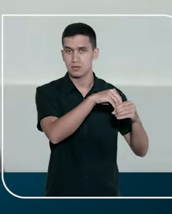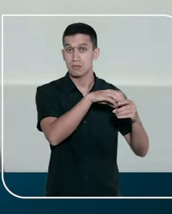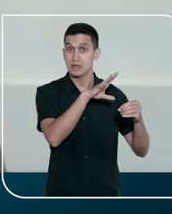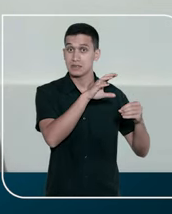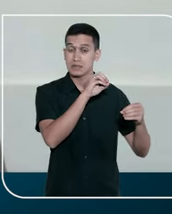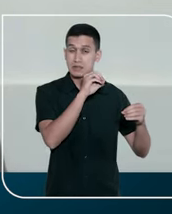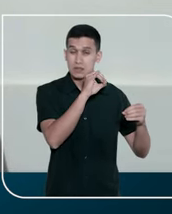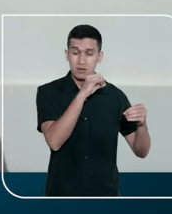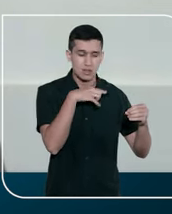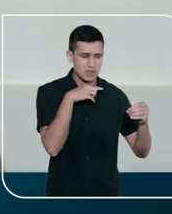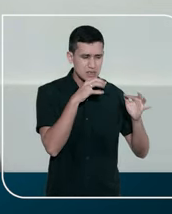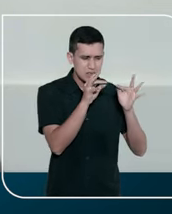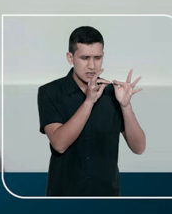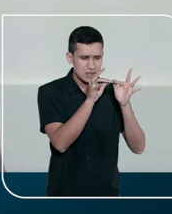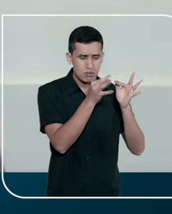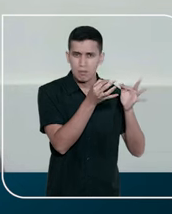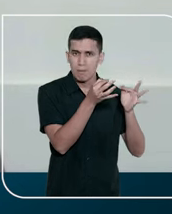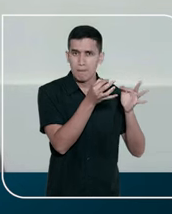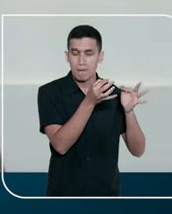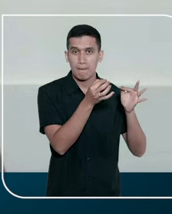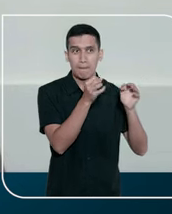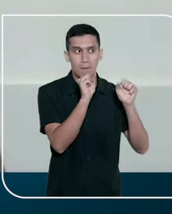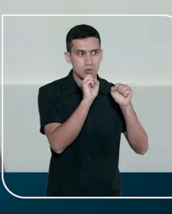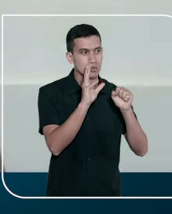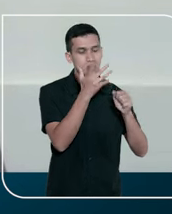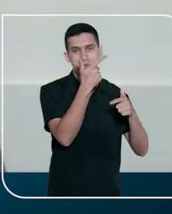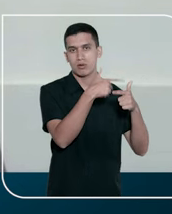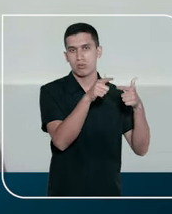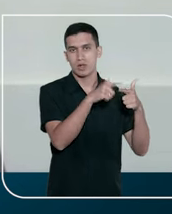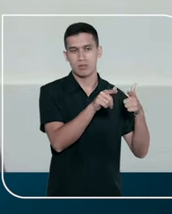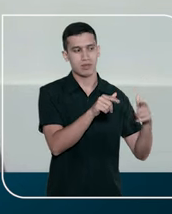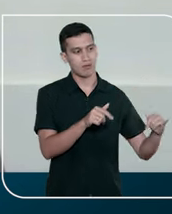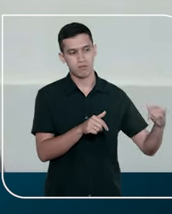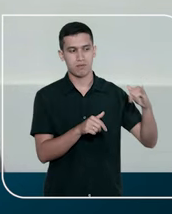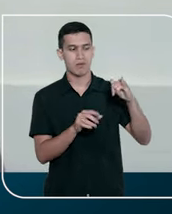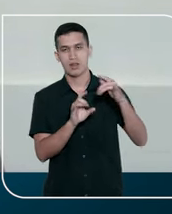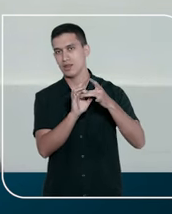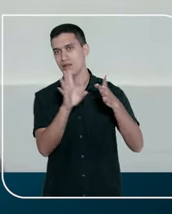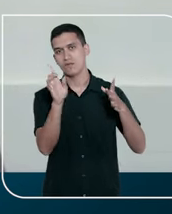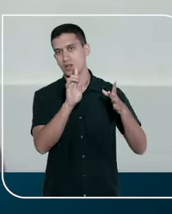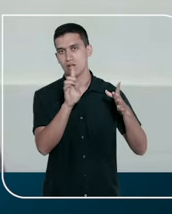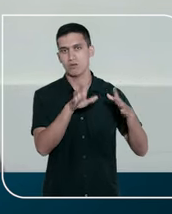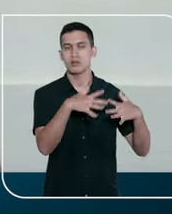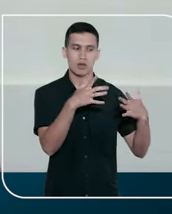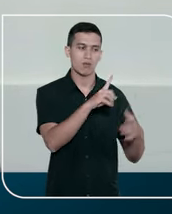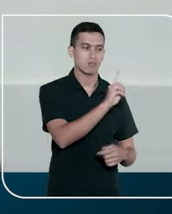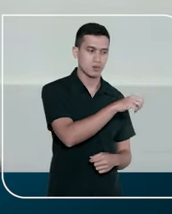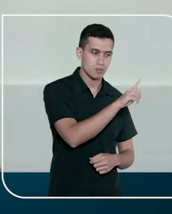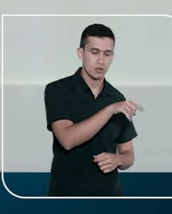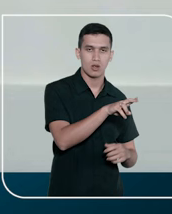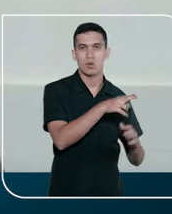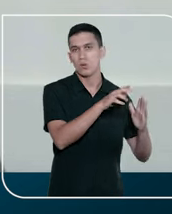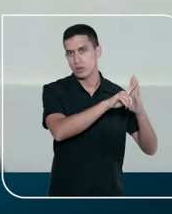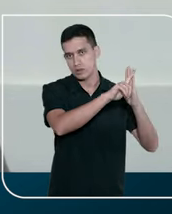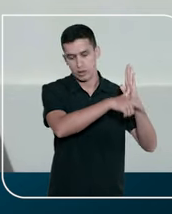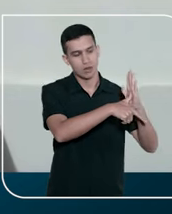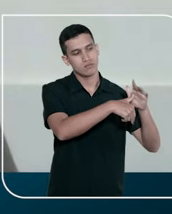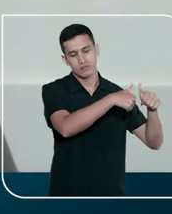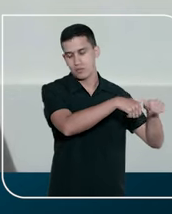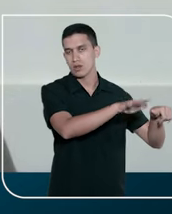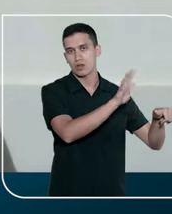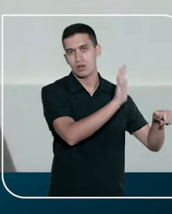houver o menor risco, aquele avião não vai decolar. E o cancelamento acontece, e o cancelamento ou atraso, até que seja sanado o